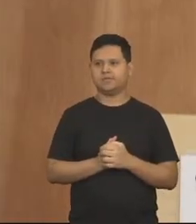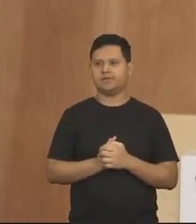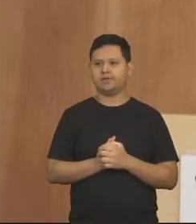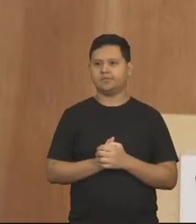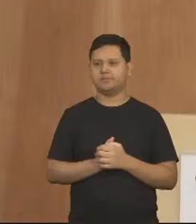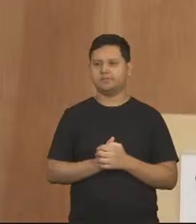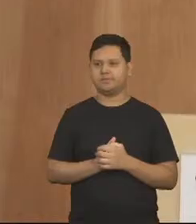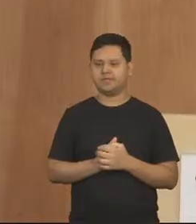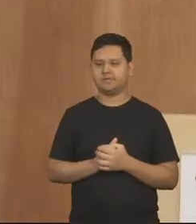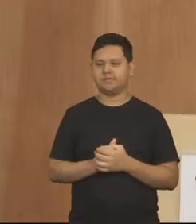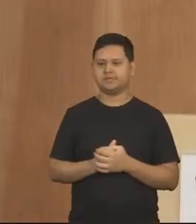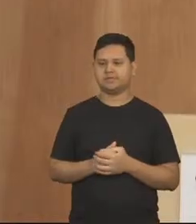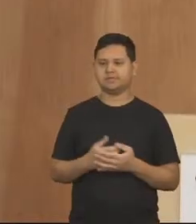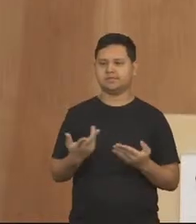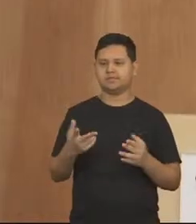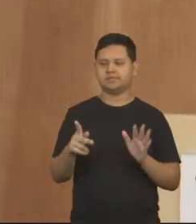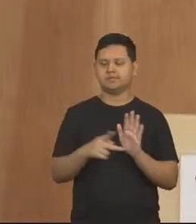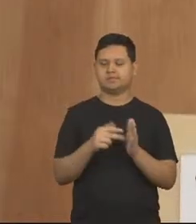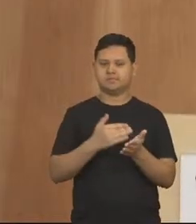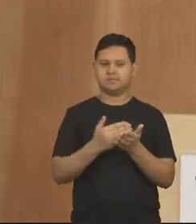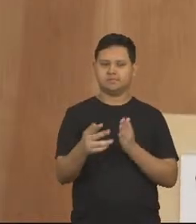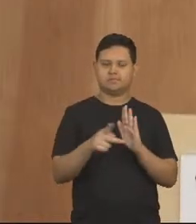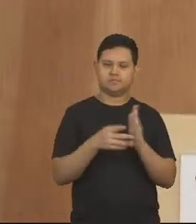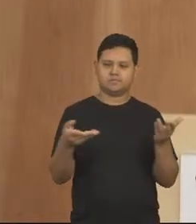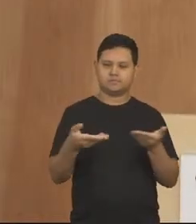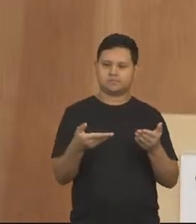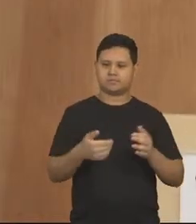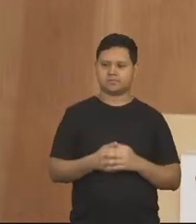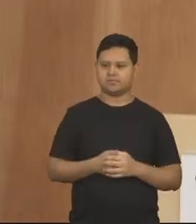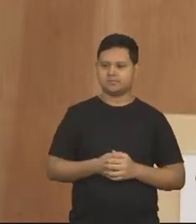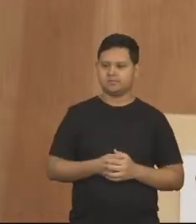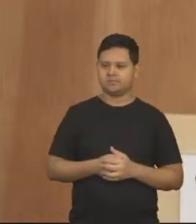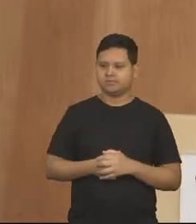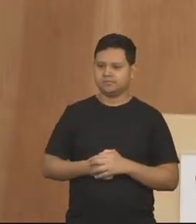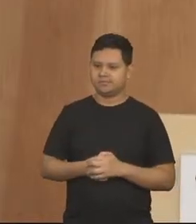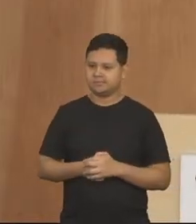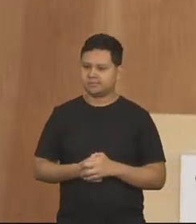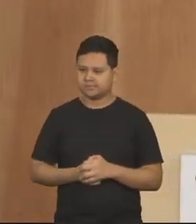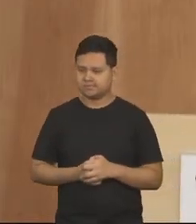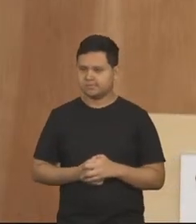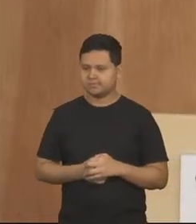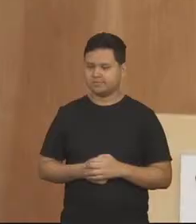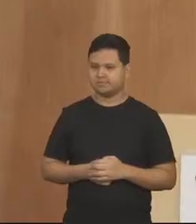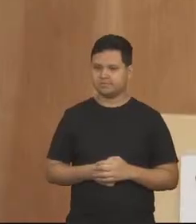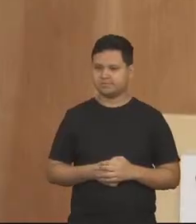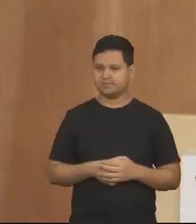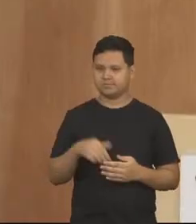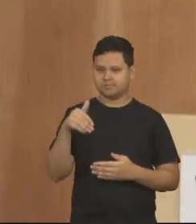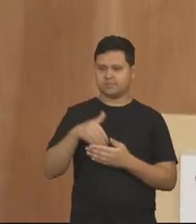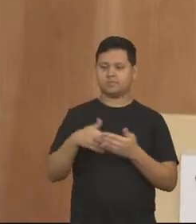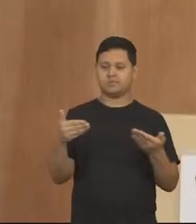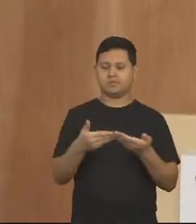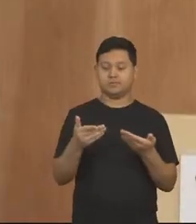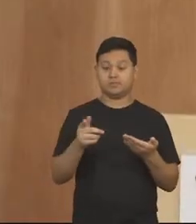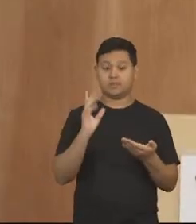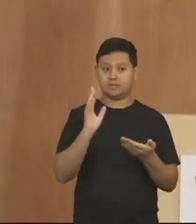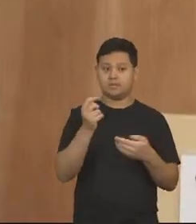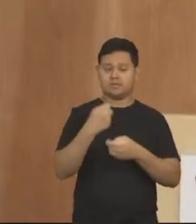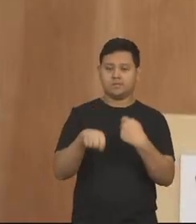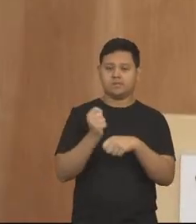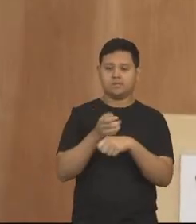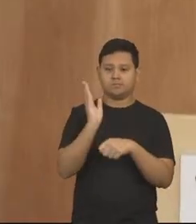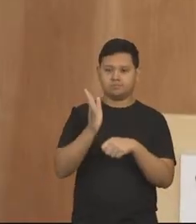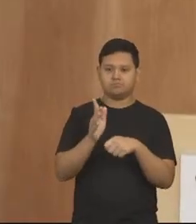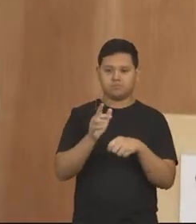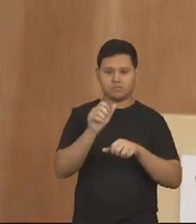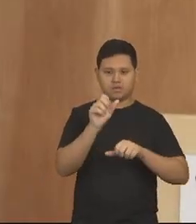essa propositura para o projeto atual, o de hoje, o que a gente está votando hoje. E lá no passado a gente já tinha arrumado, porém,